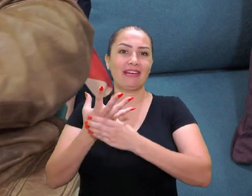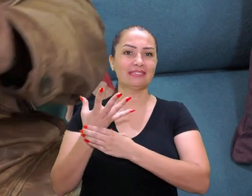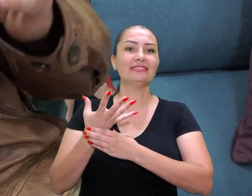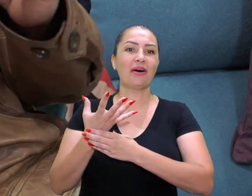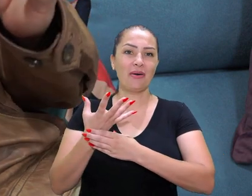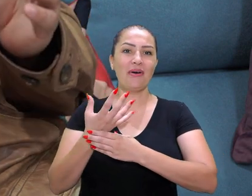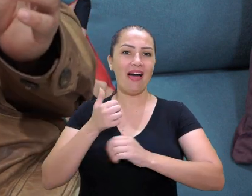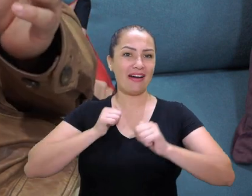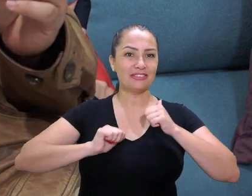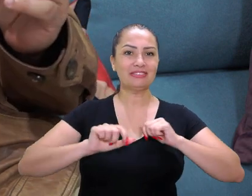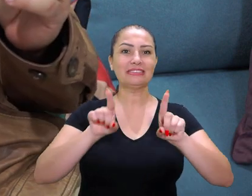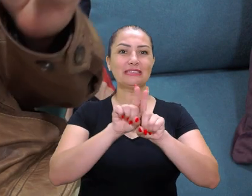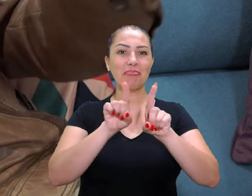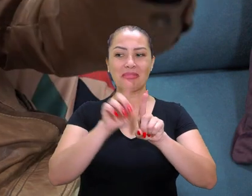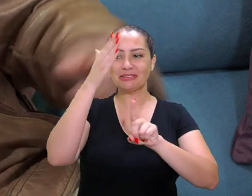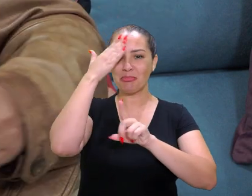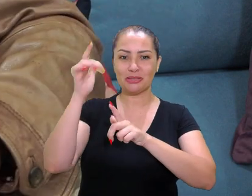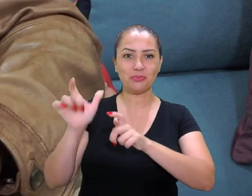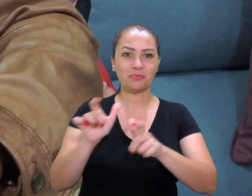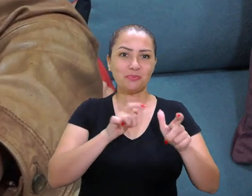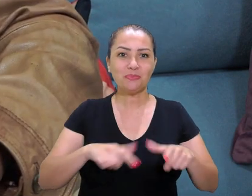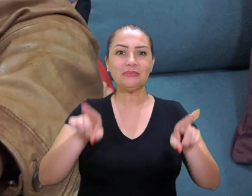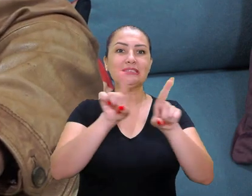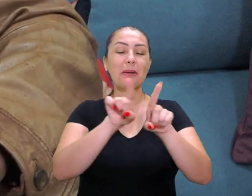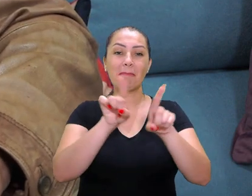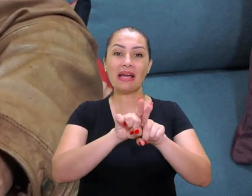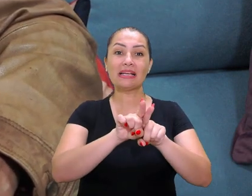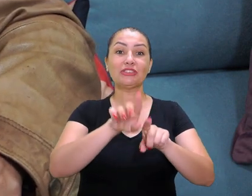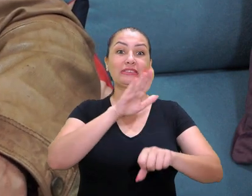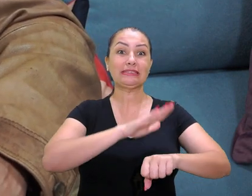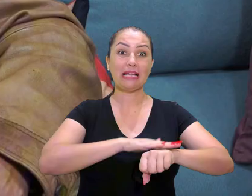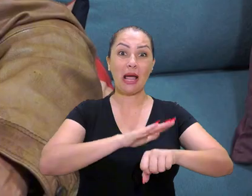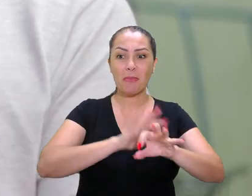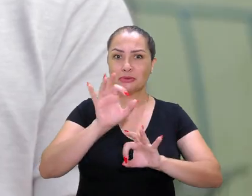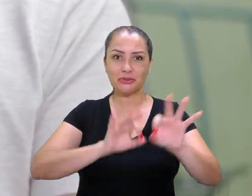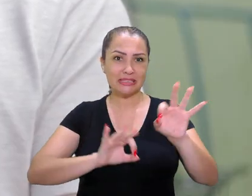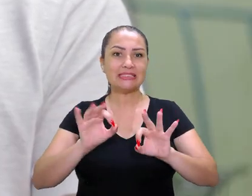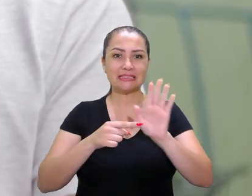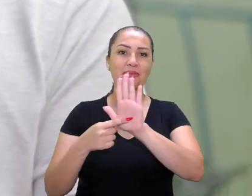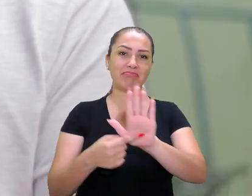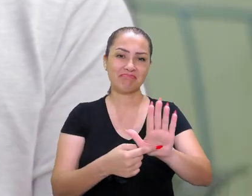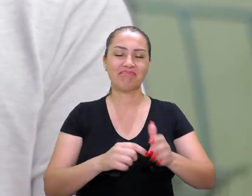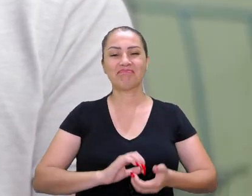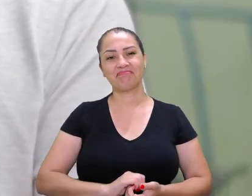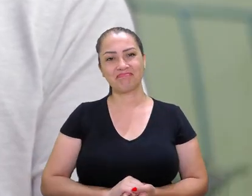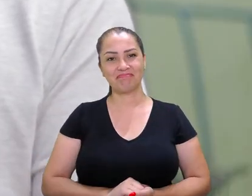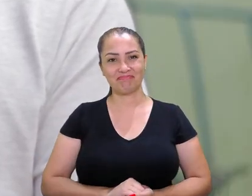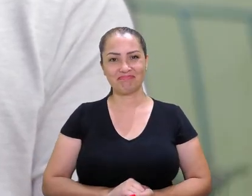de noção de espaço, noção de tempo, de cenas, e foi muito bacana. Eu acho